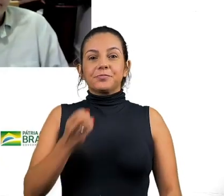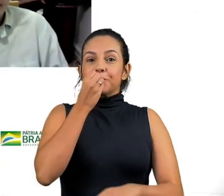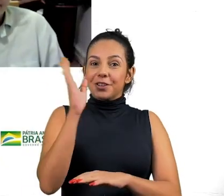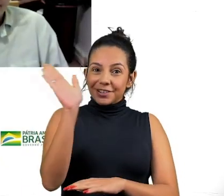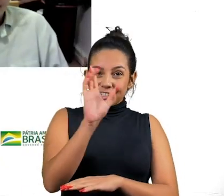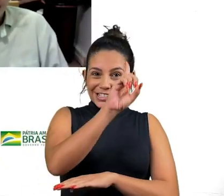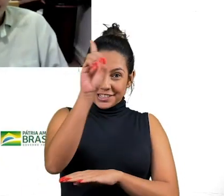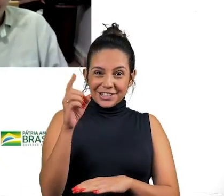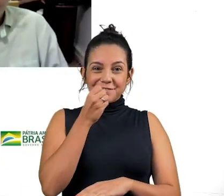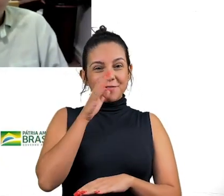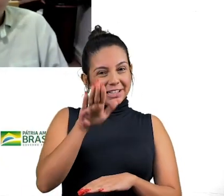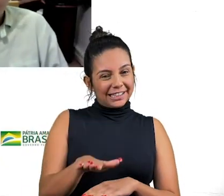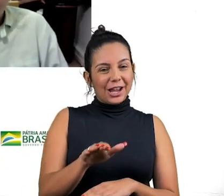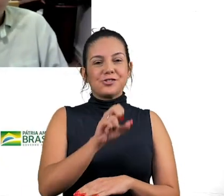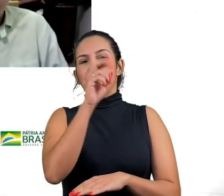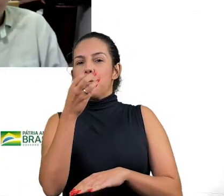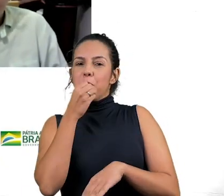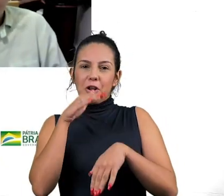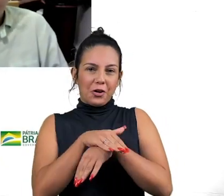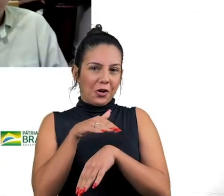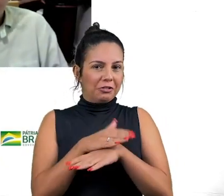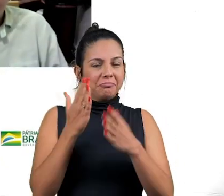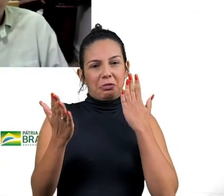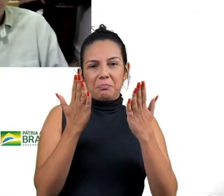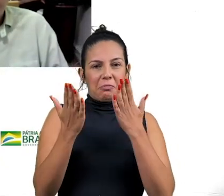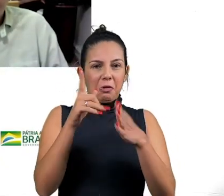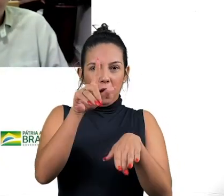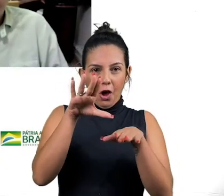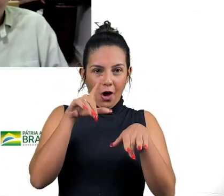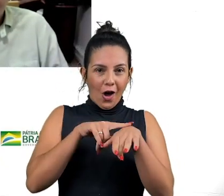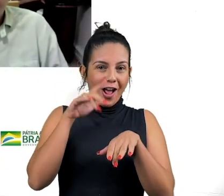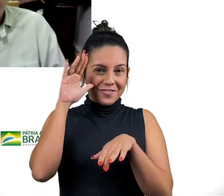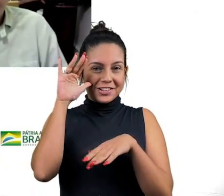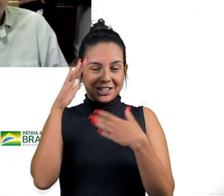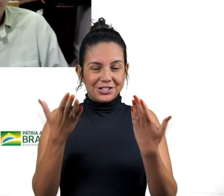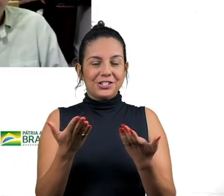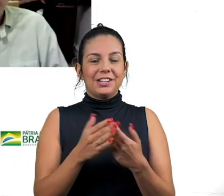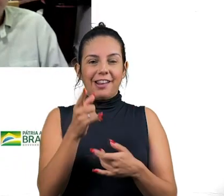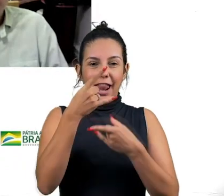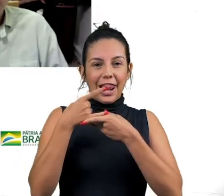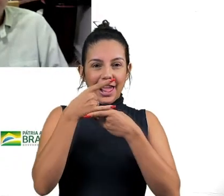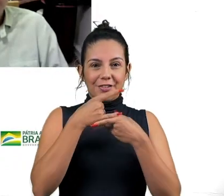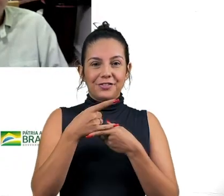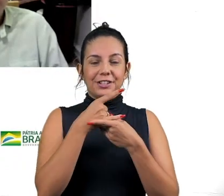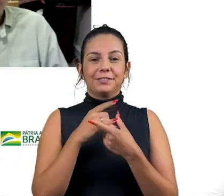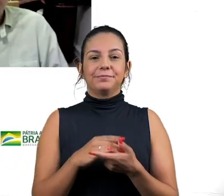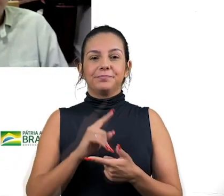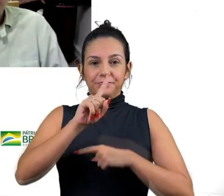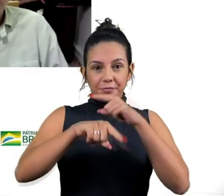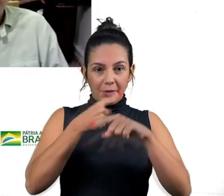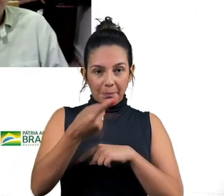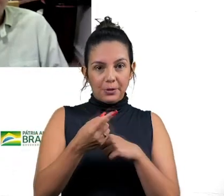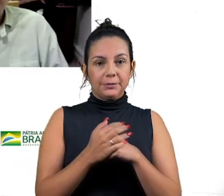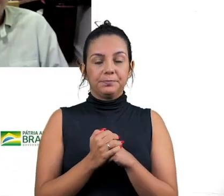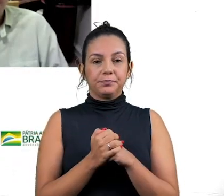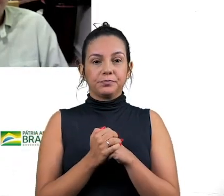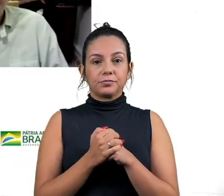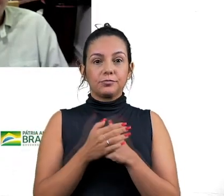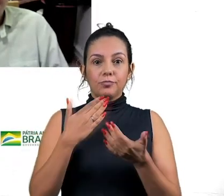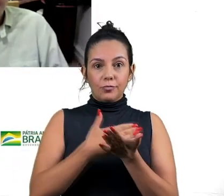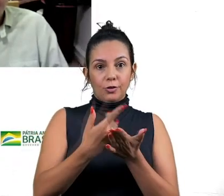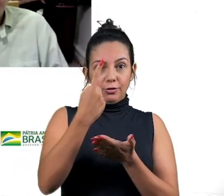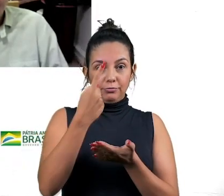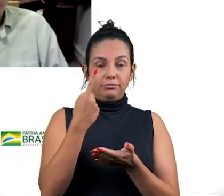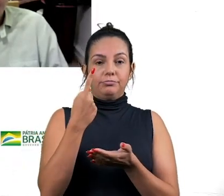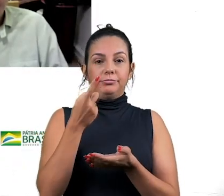Bom dia, gente. Boa tarde ou boa noite, depende do horário que você assistir essa live logo depois que passar. Vamos dar início